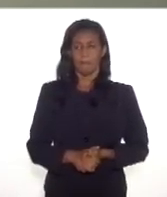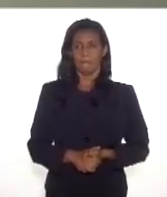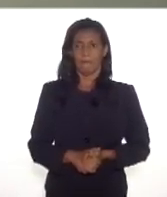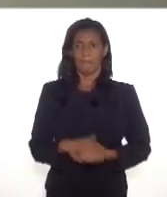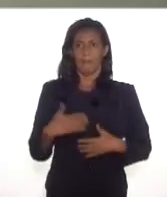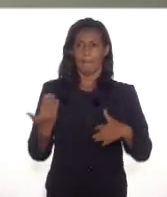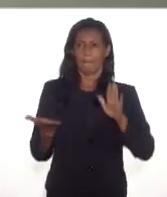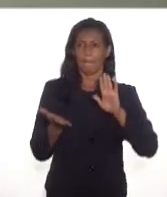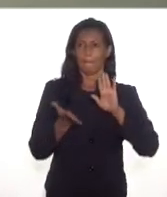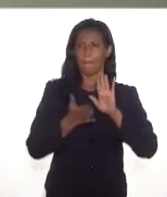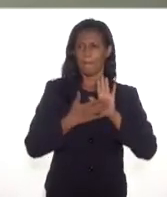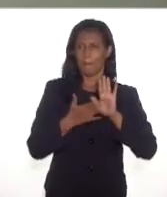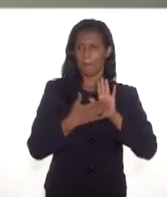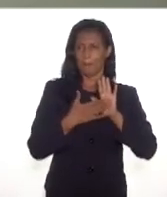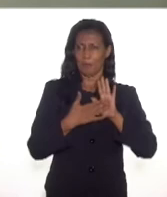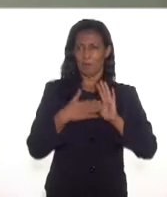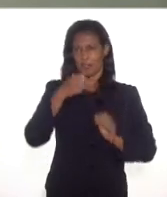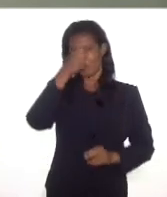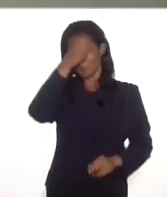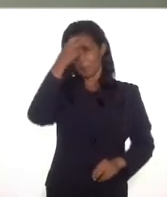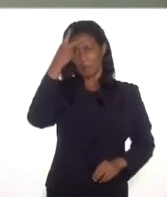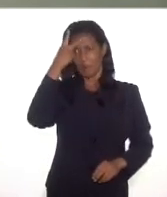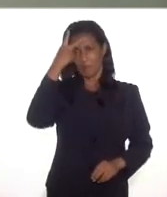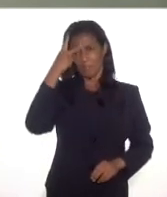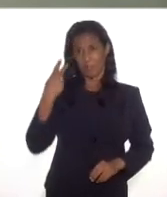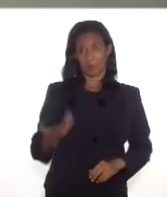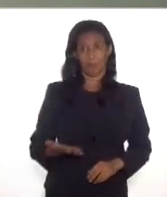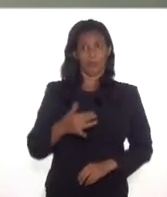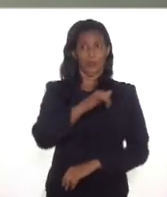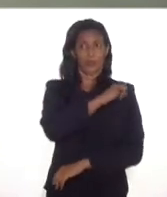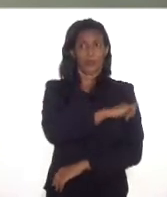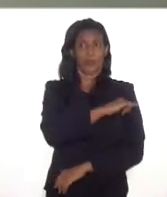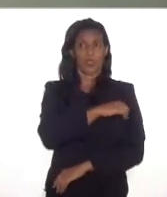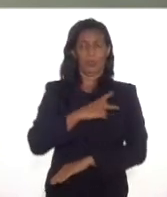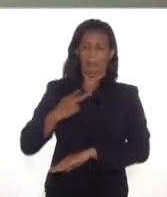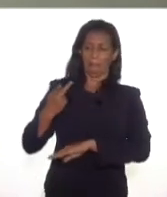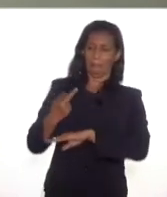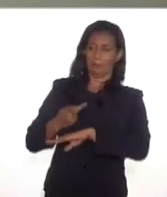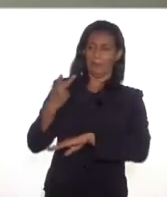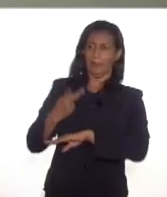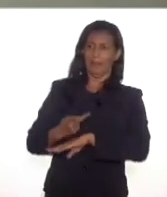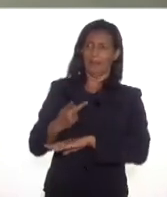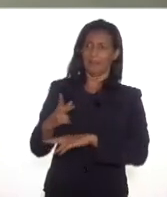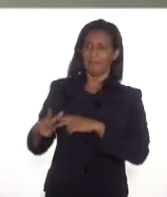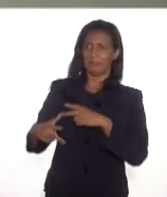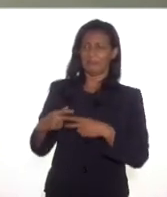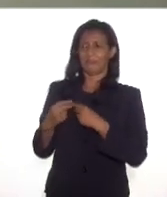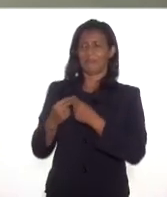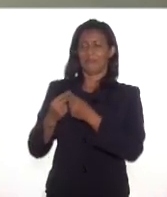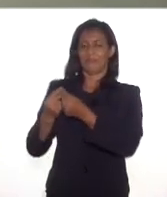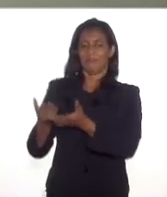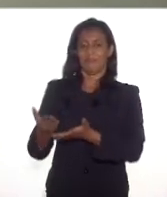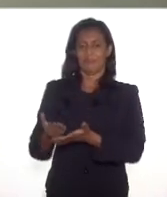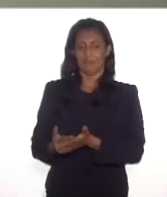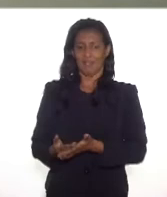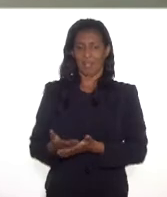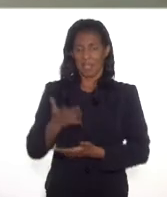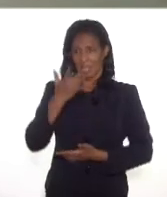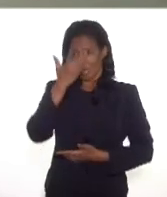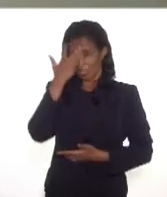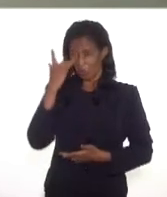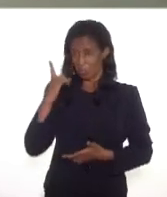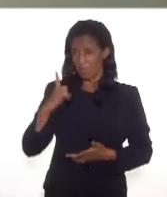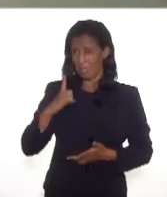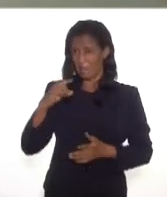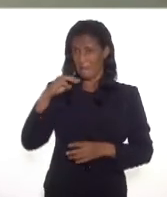do prefeito da cidade do Rio de Janeiro de premiar aqueles que cumprem